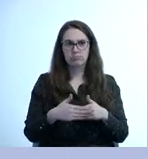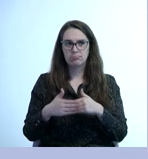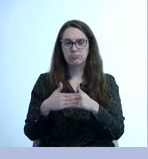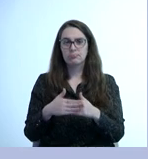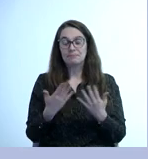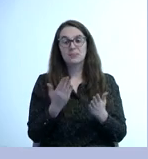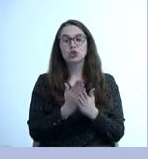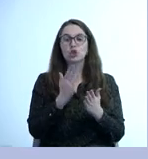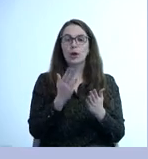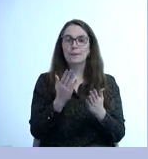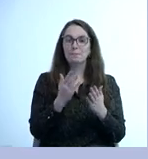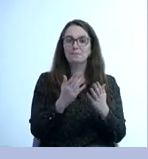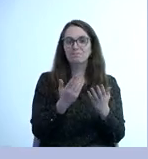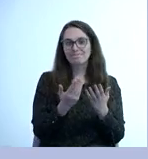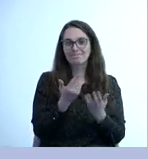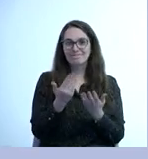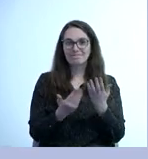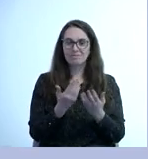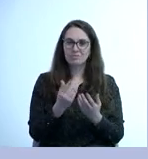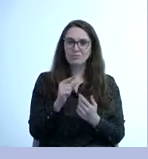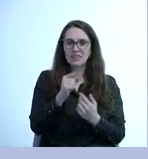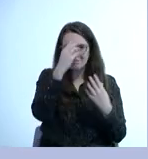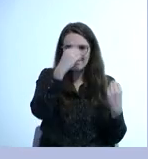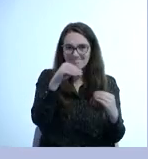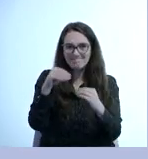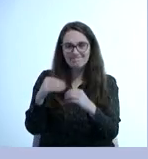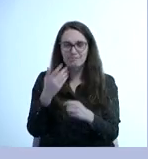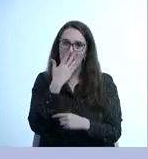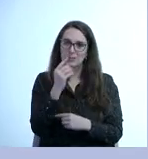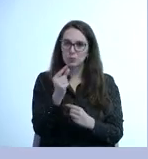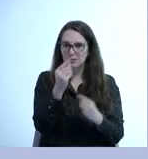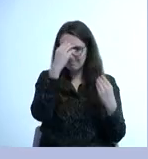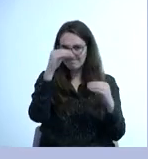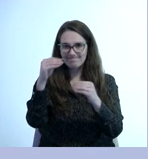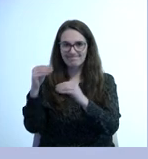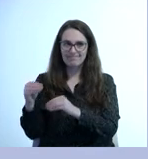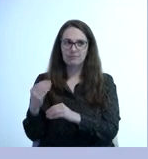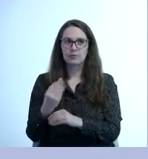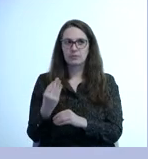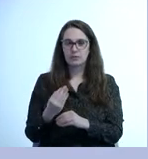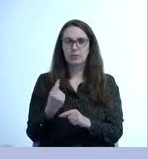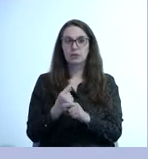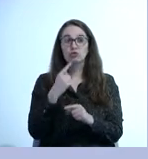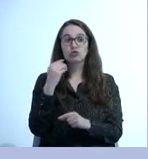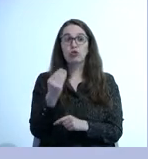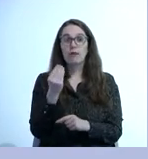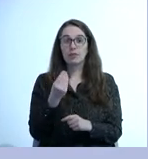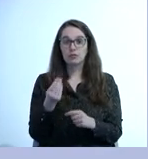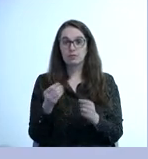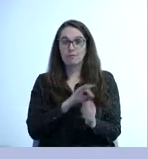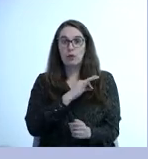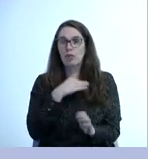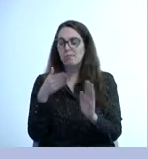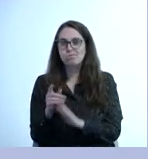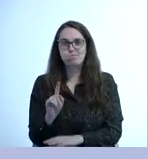fazer um bocado essa, cobrir um bocado essa função de ensinar também a uma série de jovens que estavam